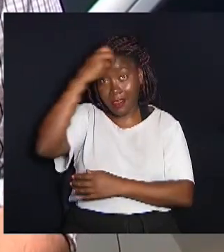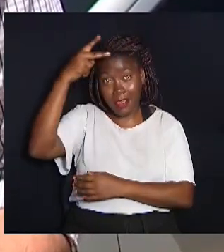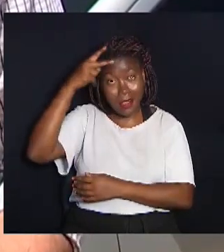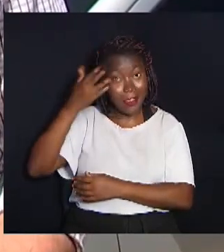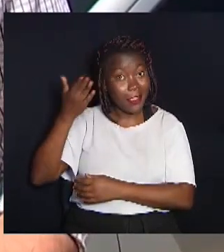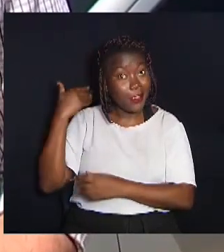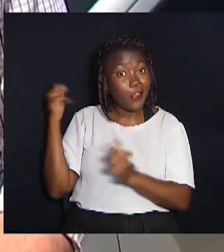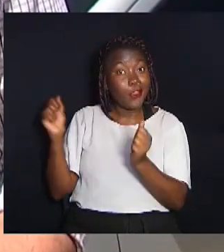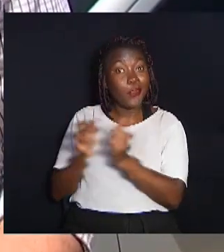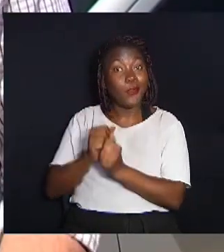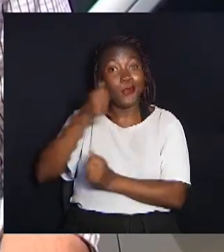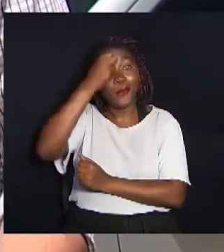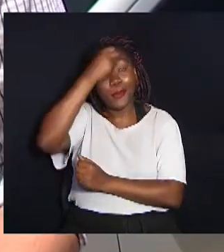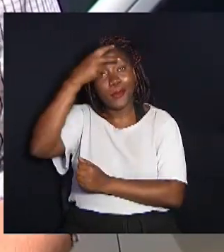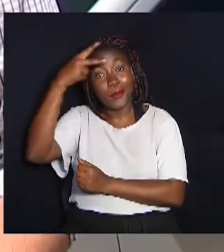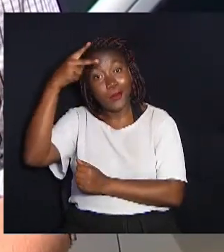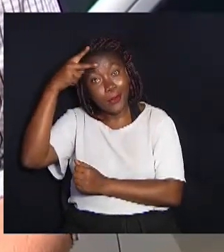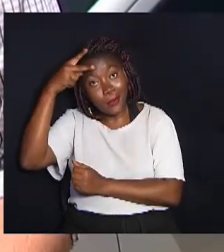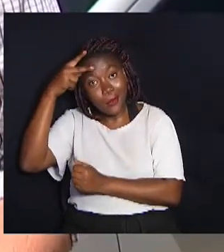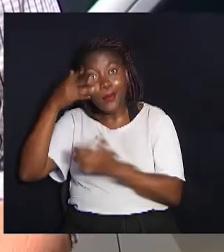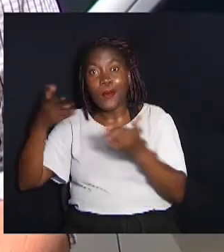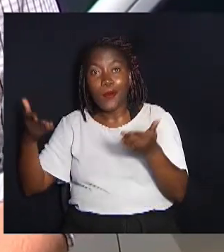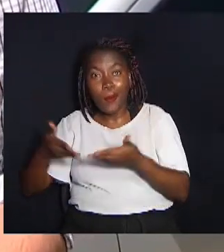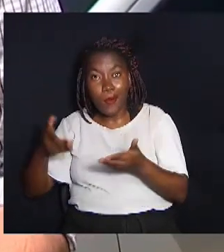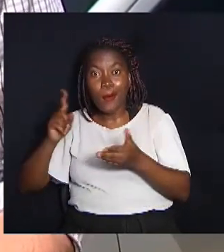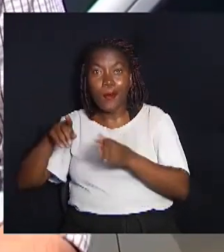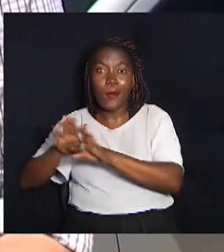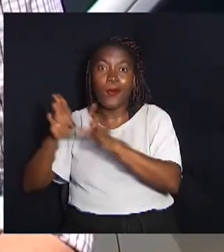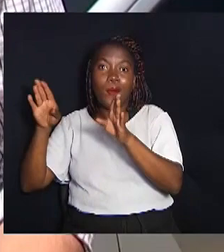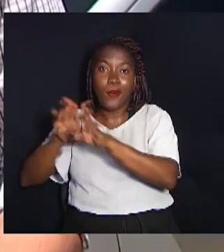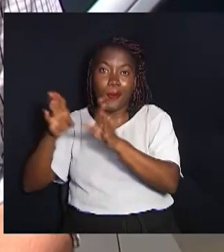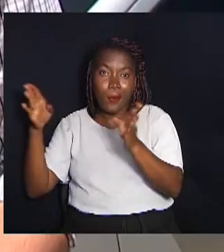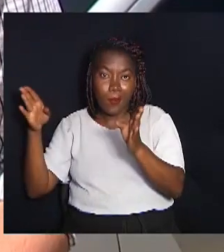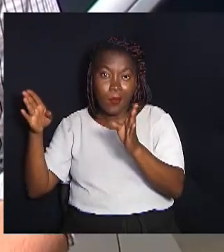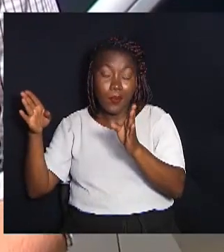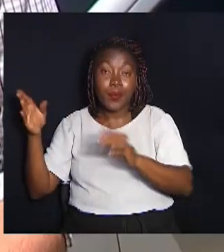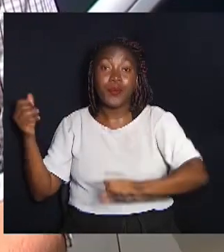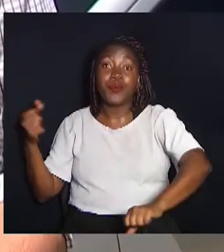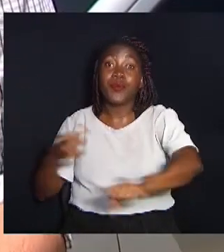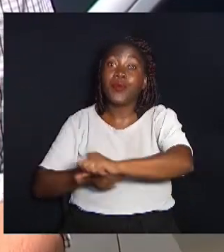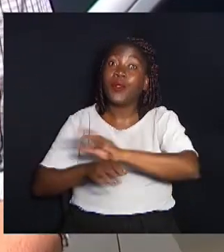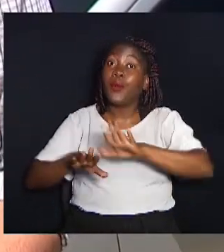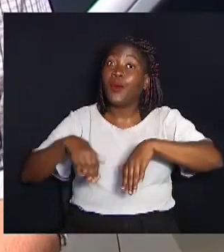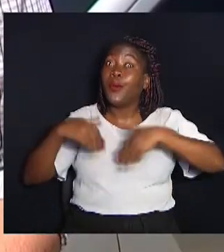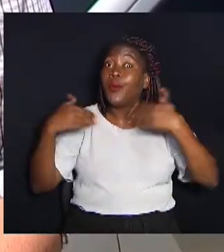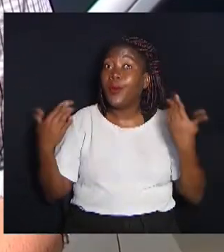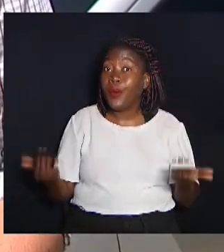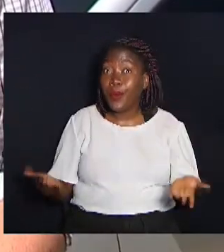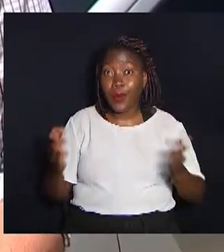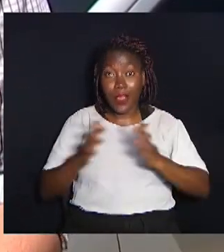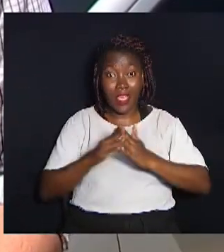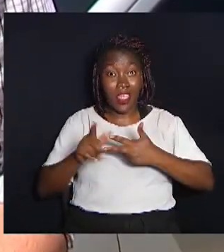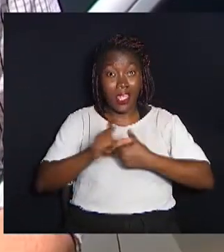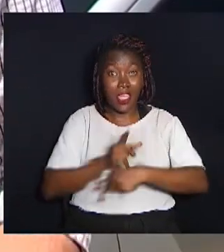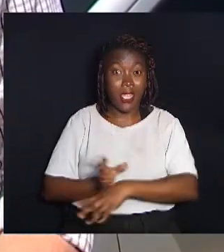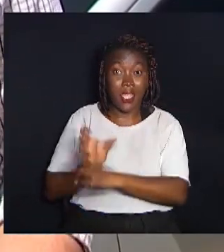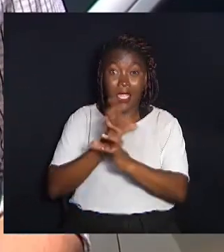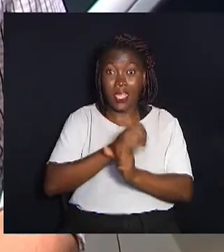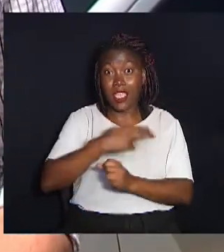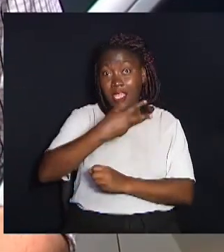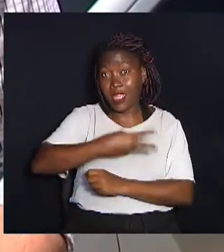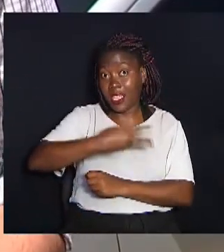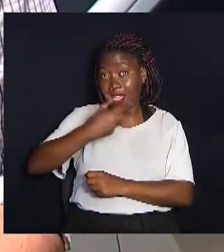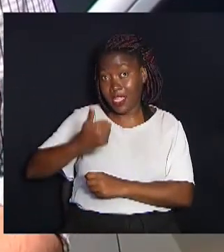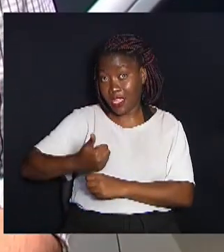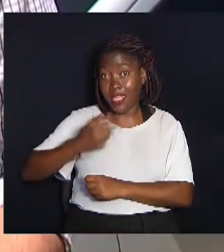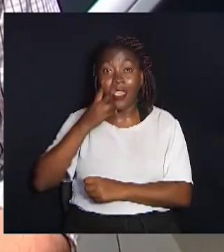com a Prefeitura, onde hoje é o Porta Aberta no Paço Municipal, quando a Casa Legislativa contava com 21 vereadores.